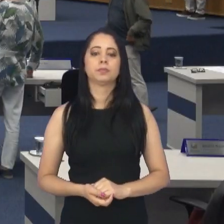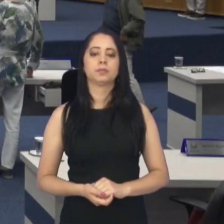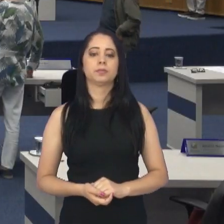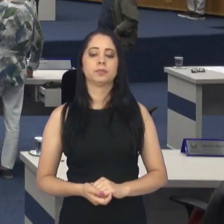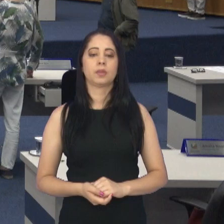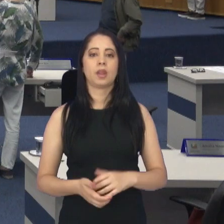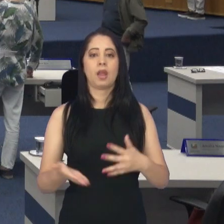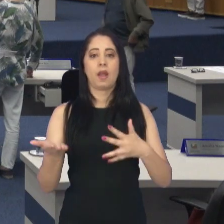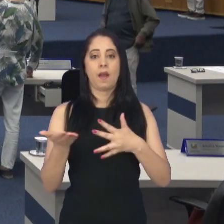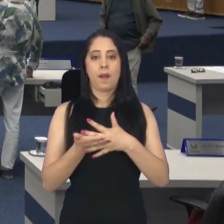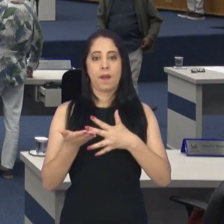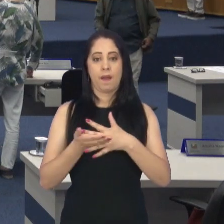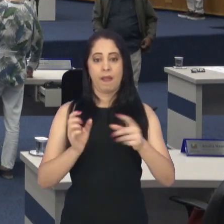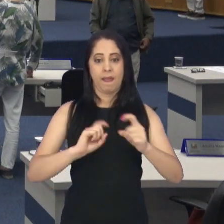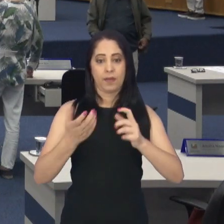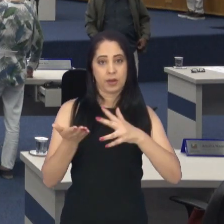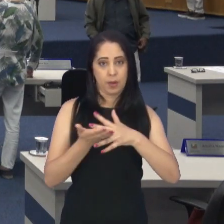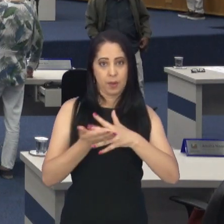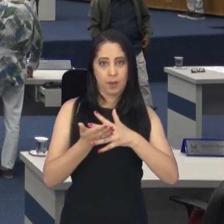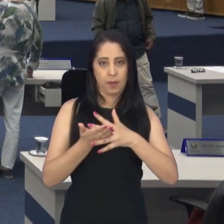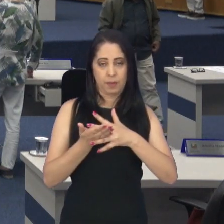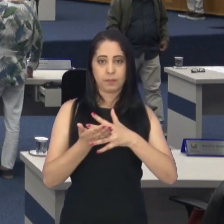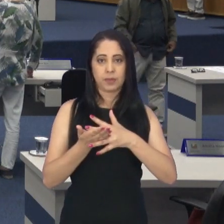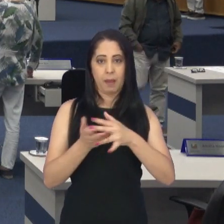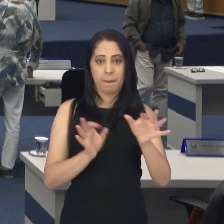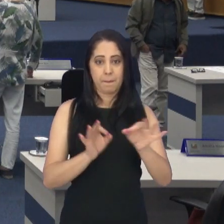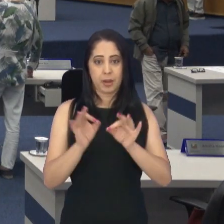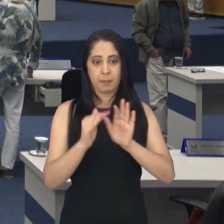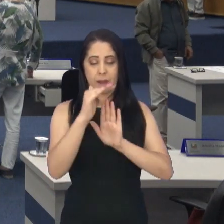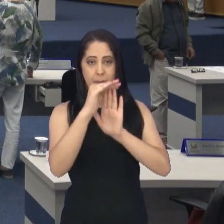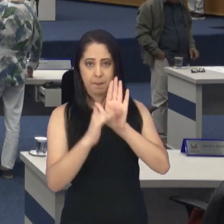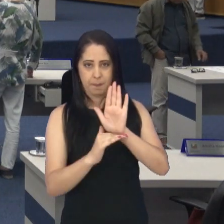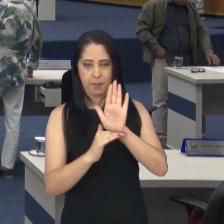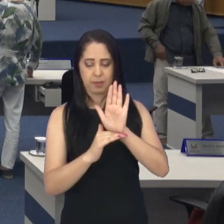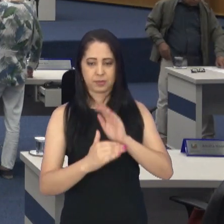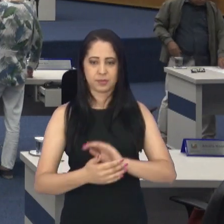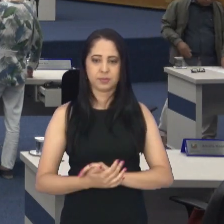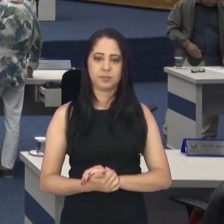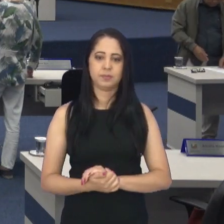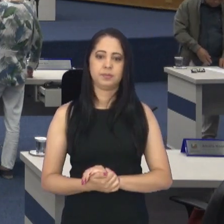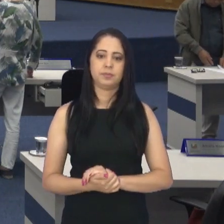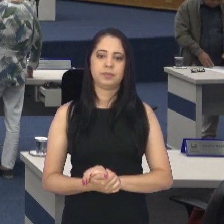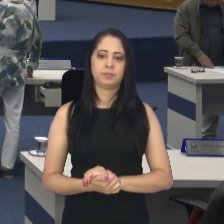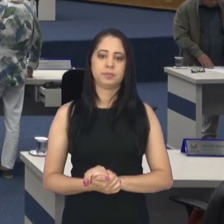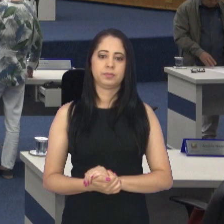Esperemos a sessão, então. Acabou? Esperemos a sessão por alguns instantes para a organização da pauta.